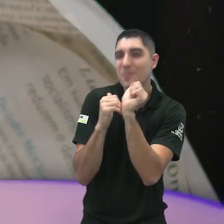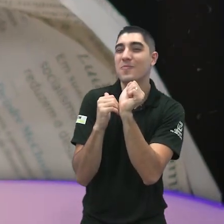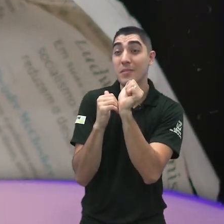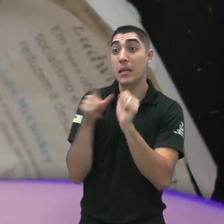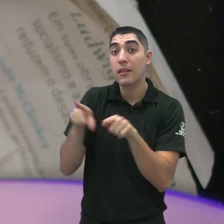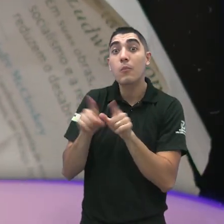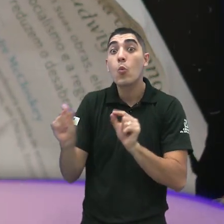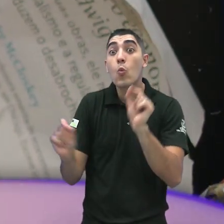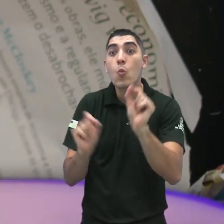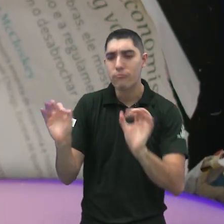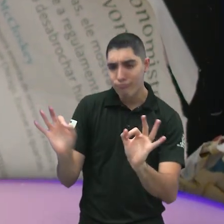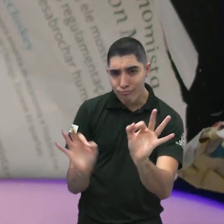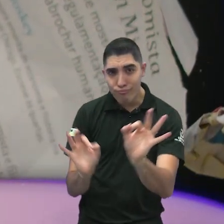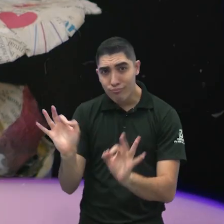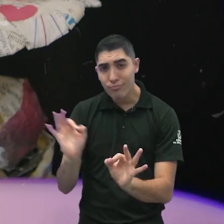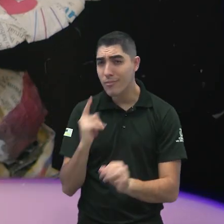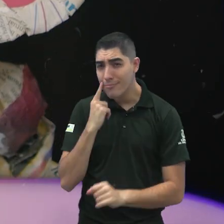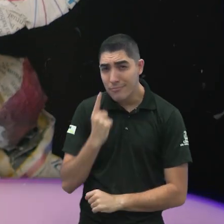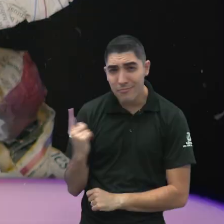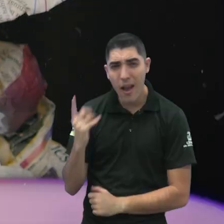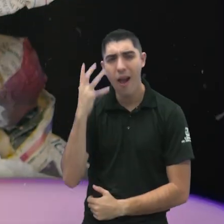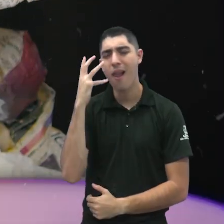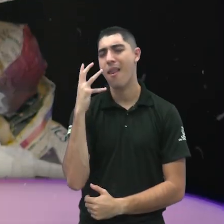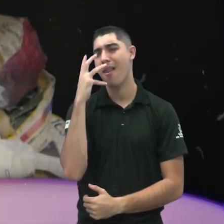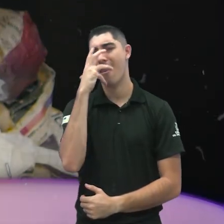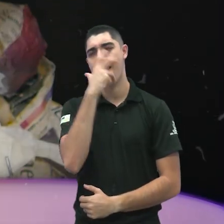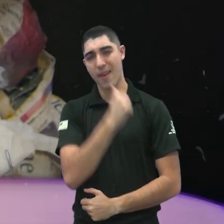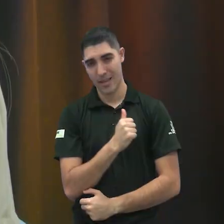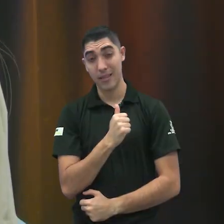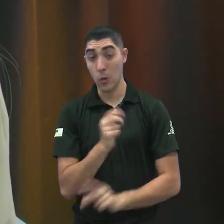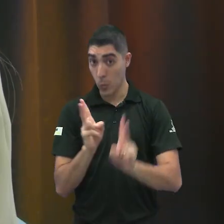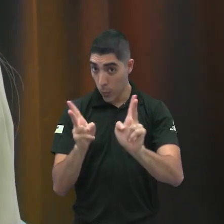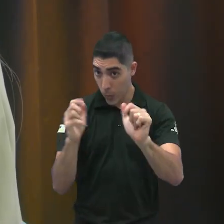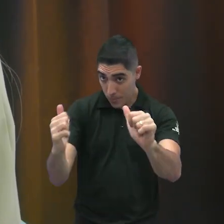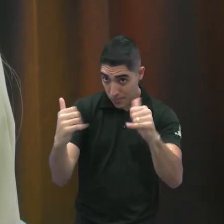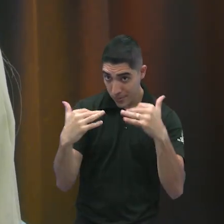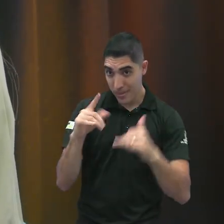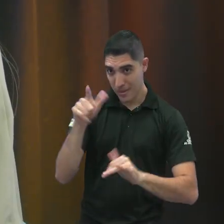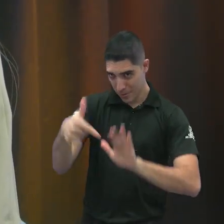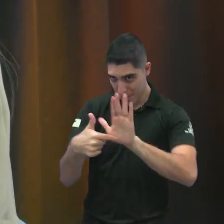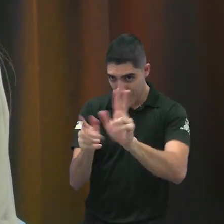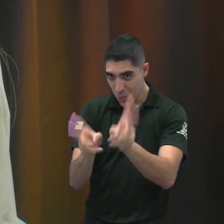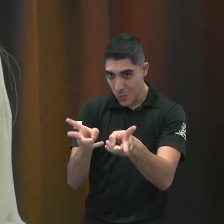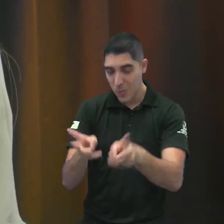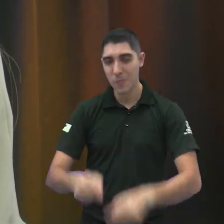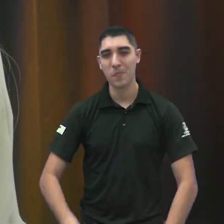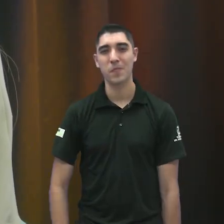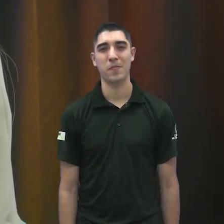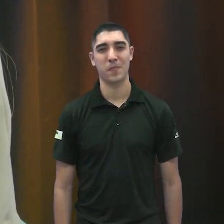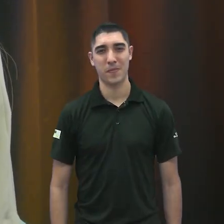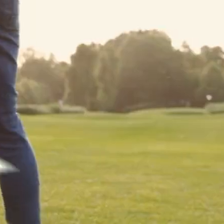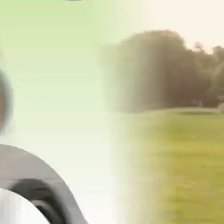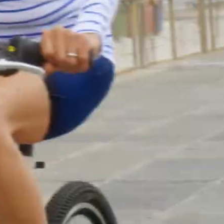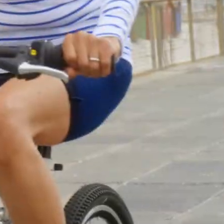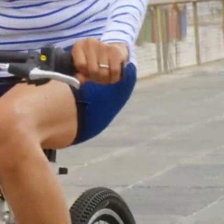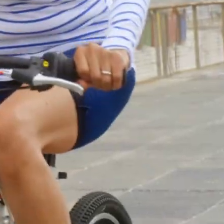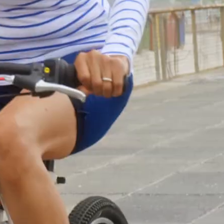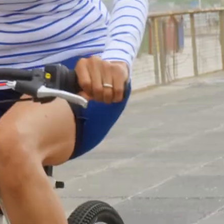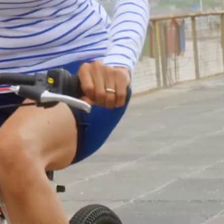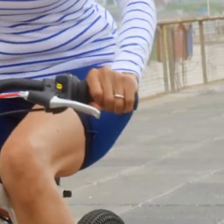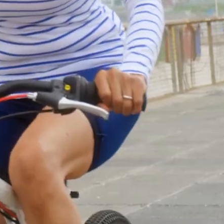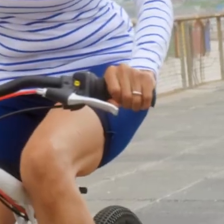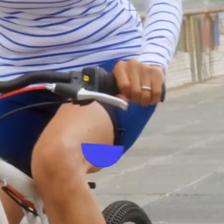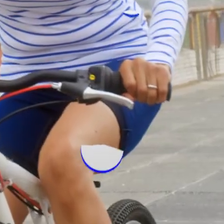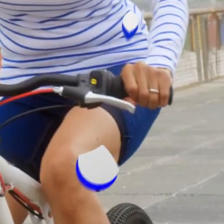misteriosa. E a obra que ela está criando está simplesmente linda. Fica com a gente que a gente volta já já.